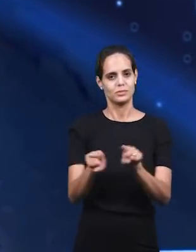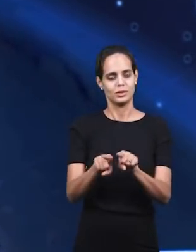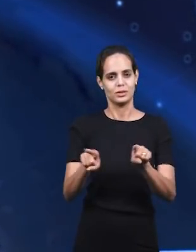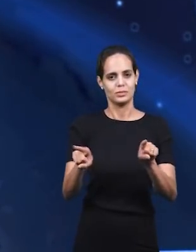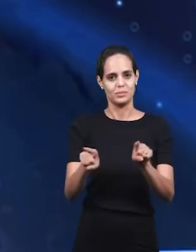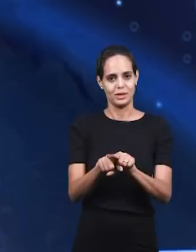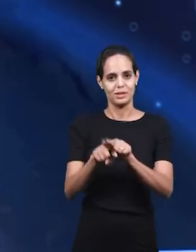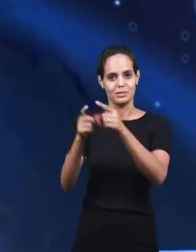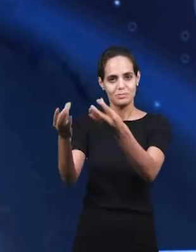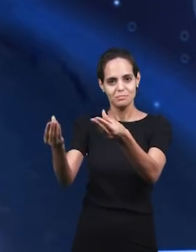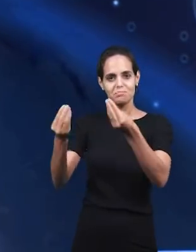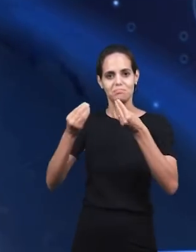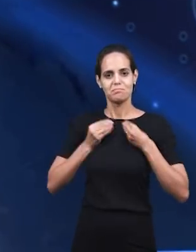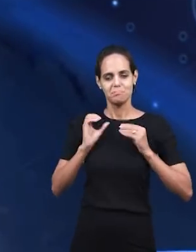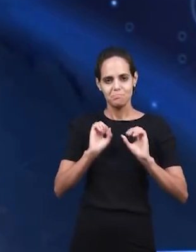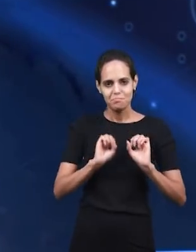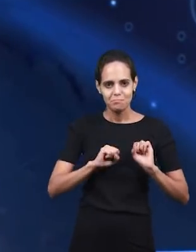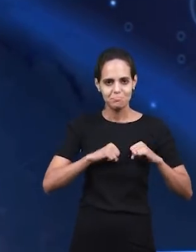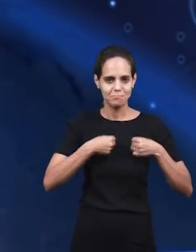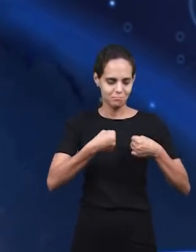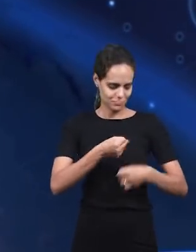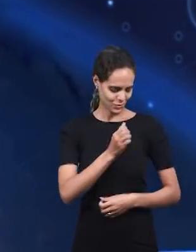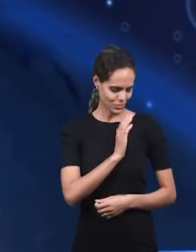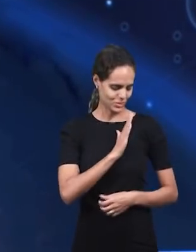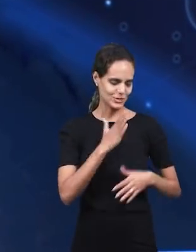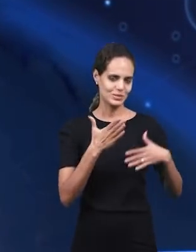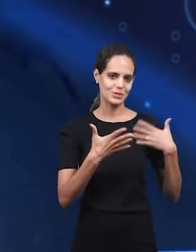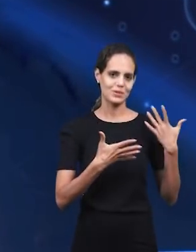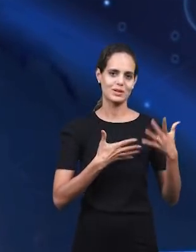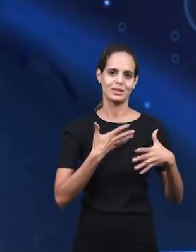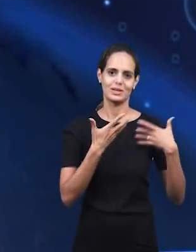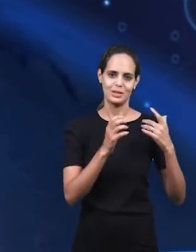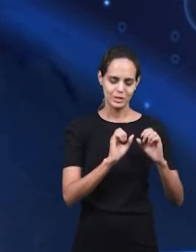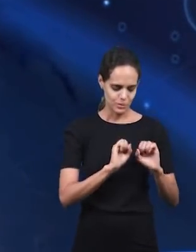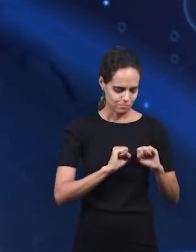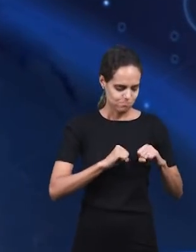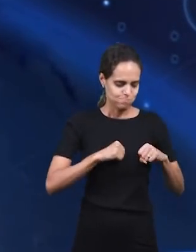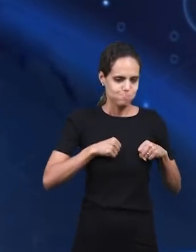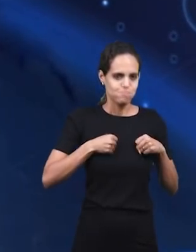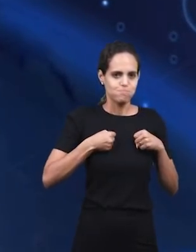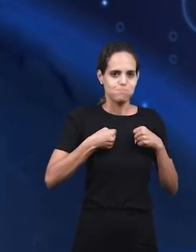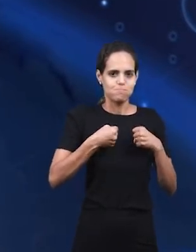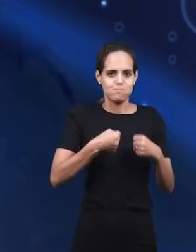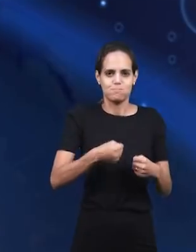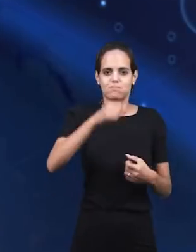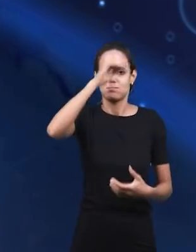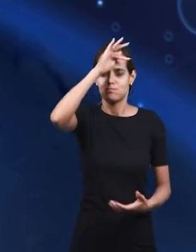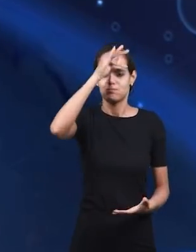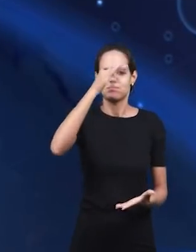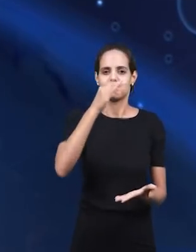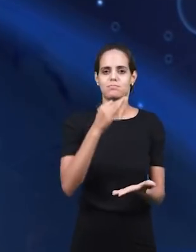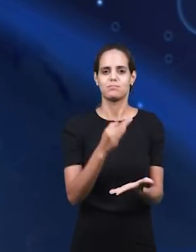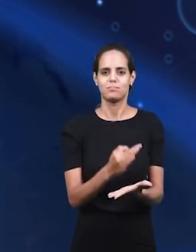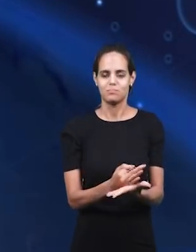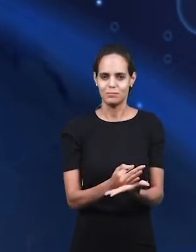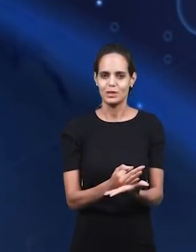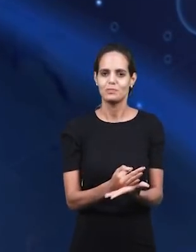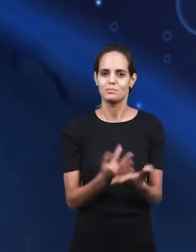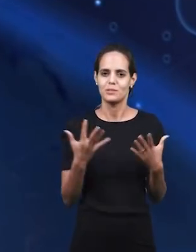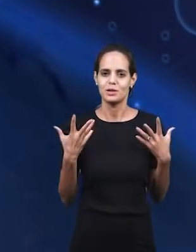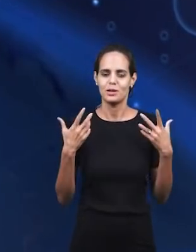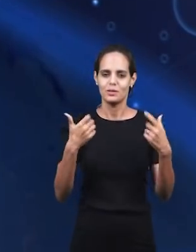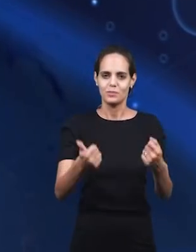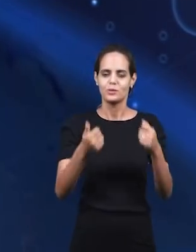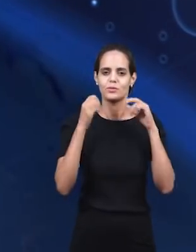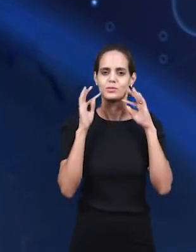tem trazido alegria para o coração da irmã e tem fortalecido a sua fé. Que excelente testemunho